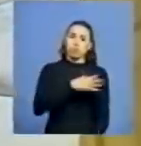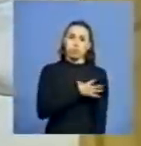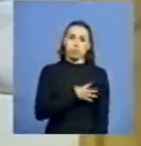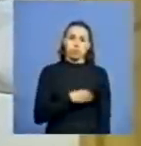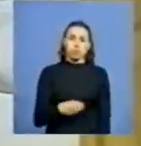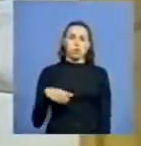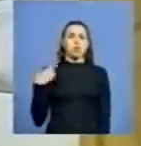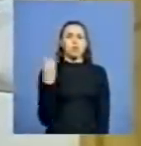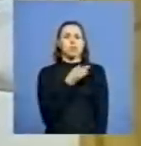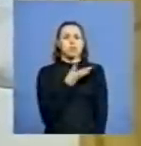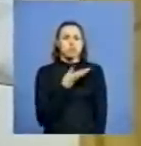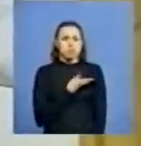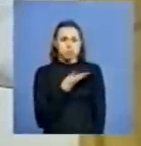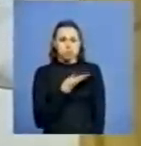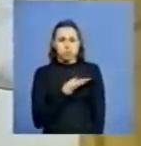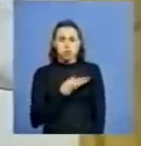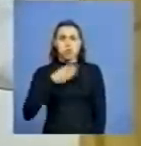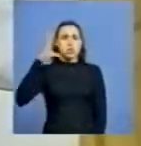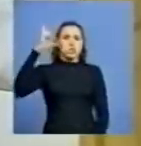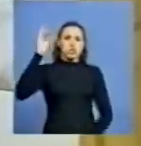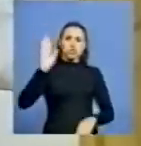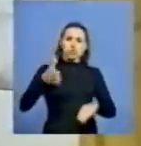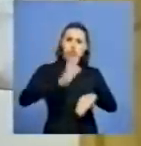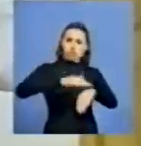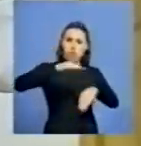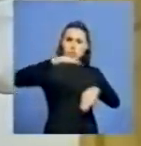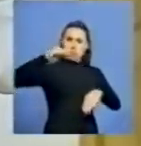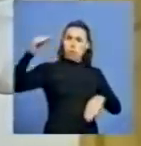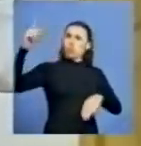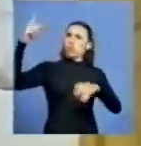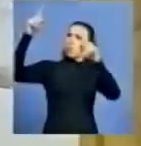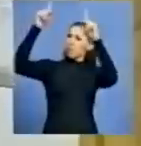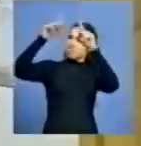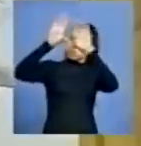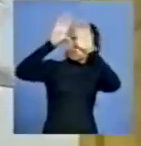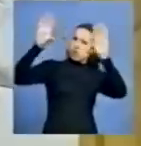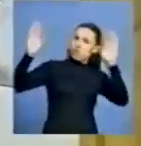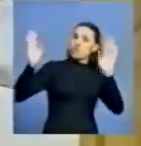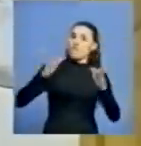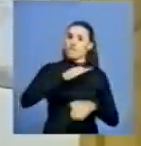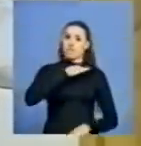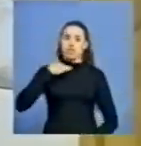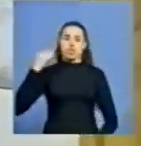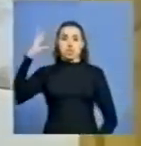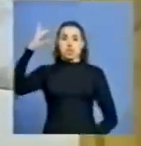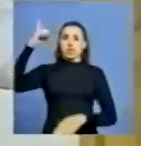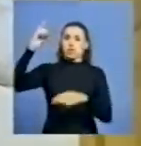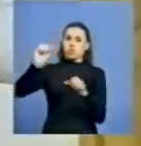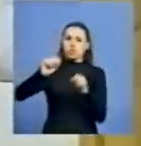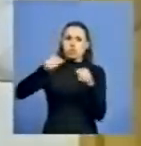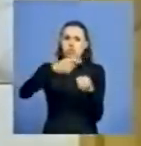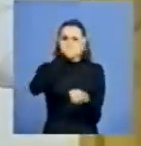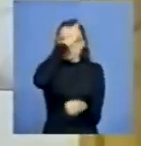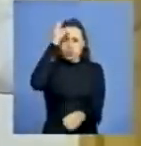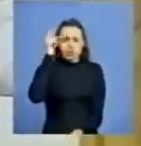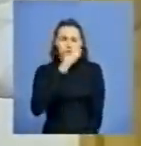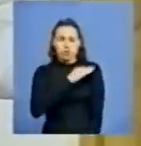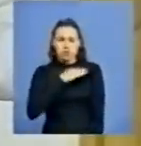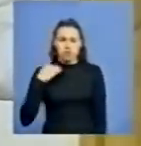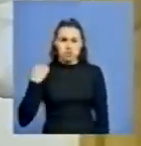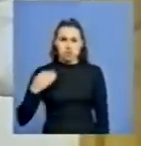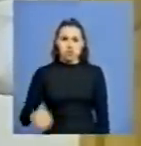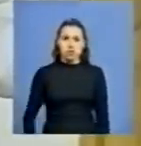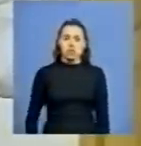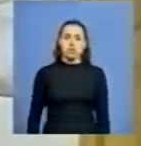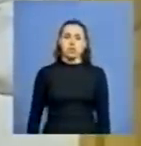filhas, nossos irmãos e irmãs que chamastes deste mundo à vossa presença. Concedei-lhe que, tendo participado da morte